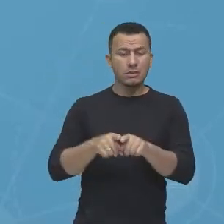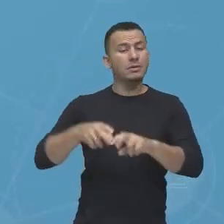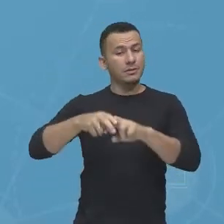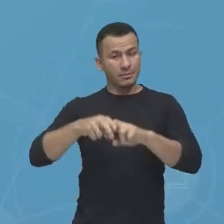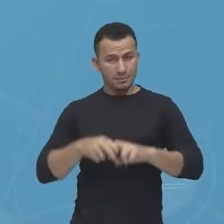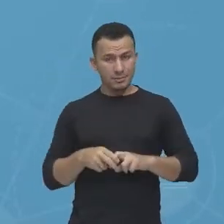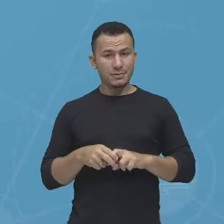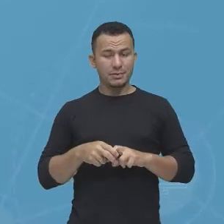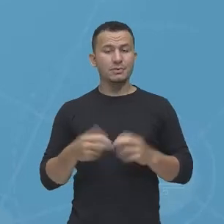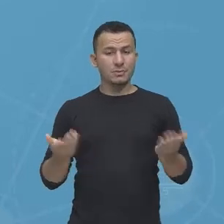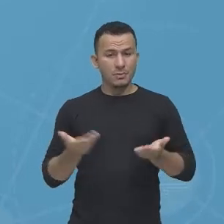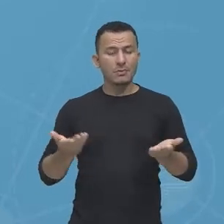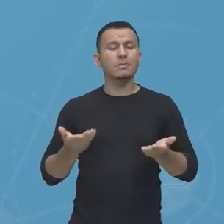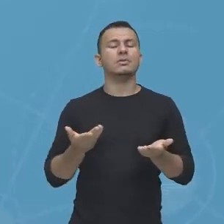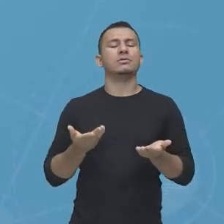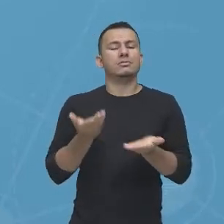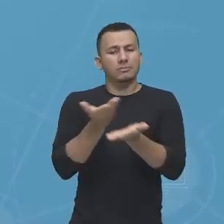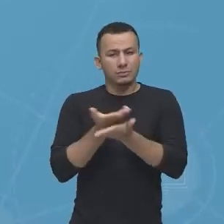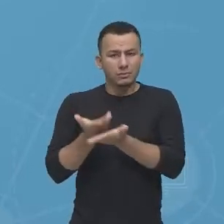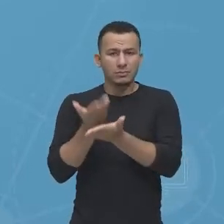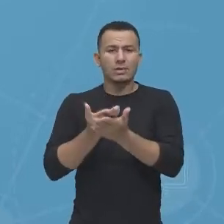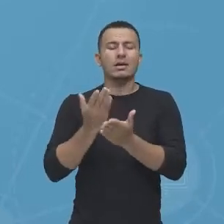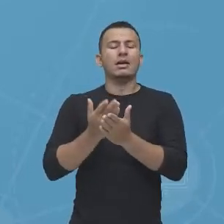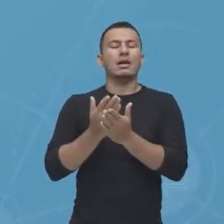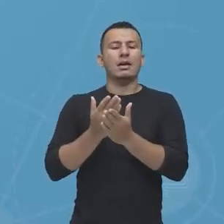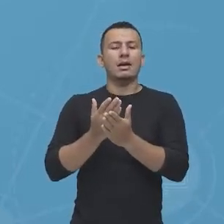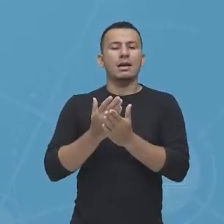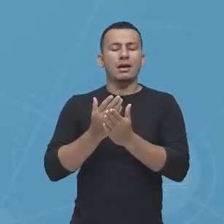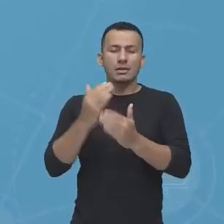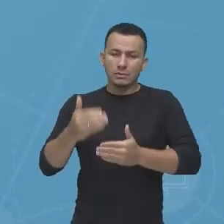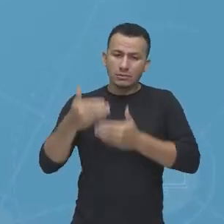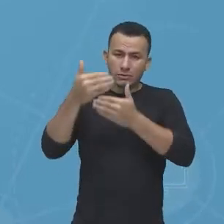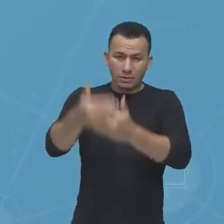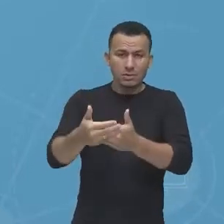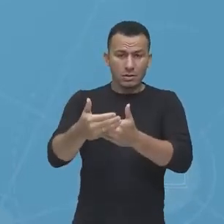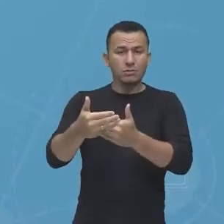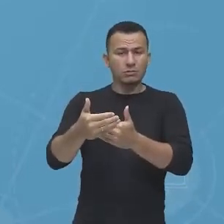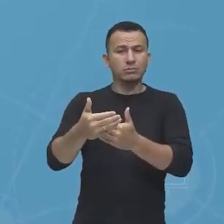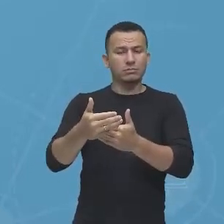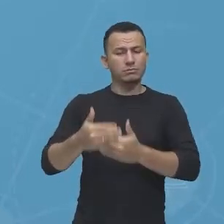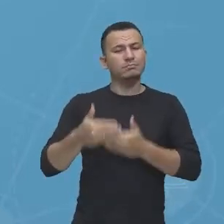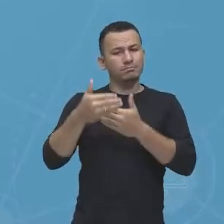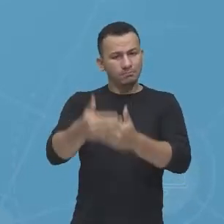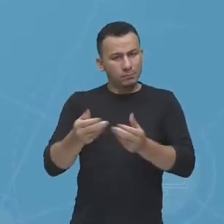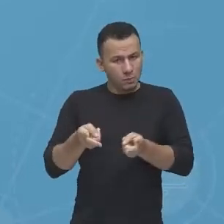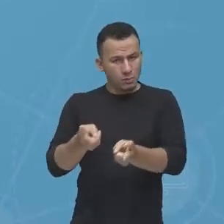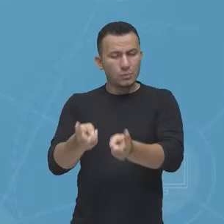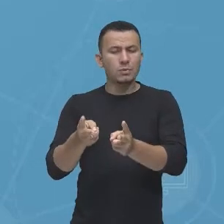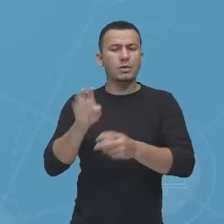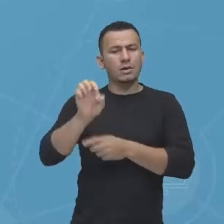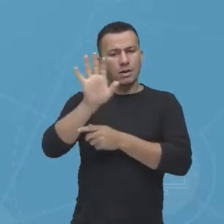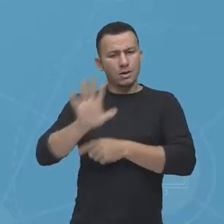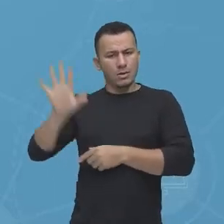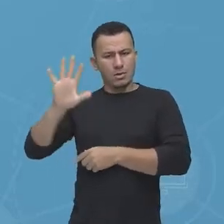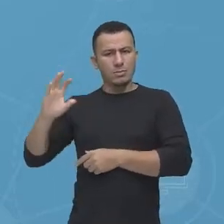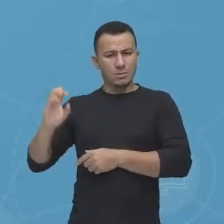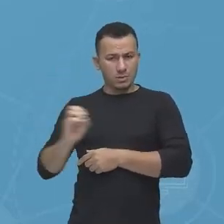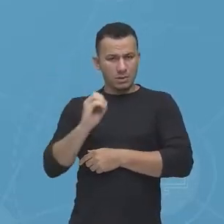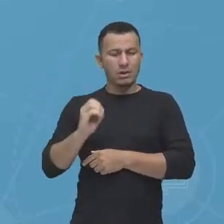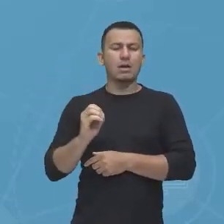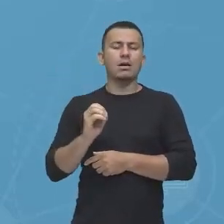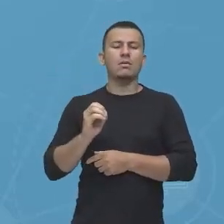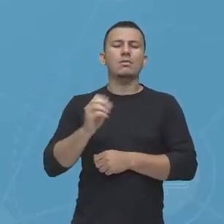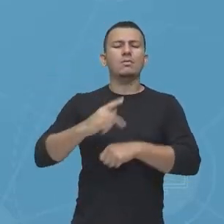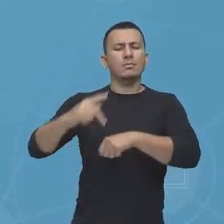isso, essa aula, pessoal, ela é a continuação da aula anterior de Geografia aqui do nono ano, que foi sobre Europa Ocidental, foi sobre